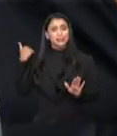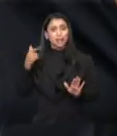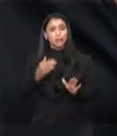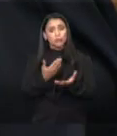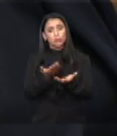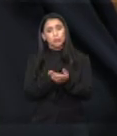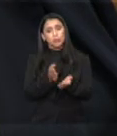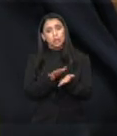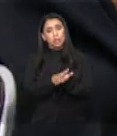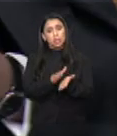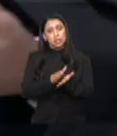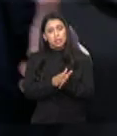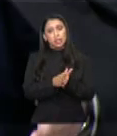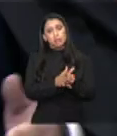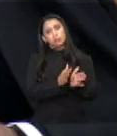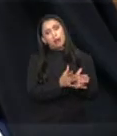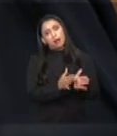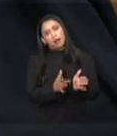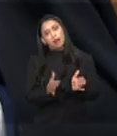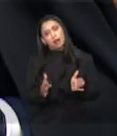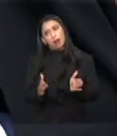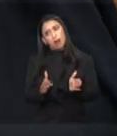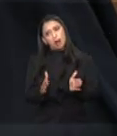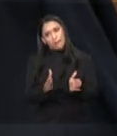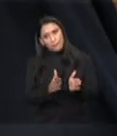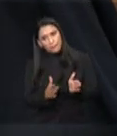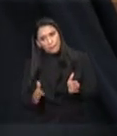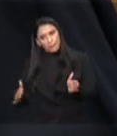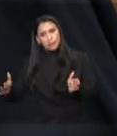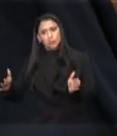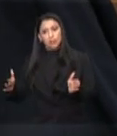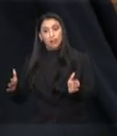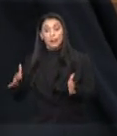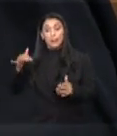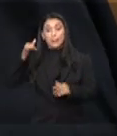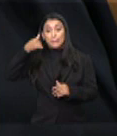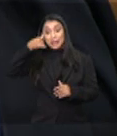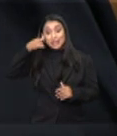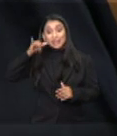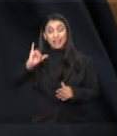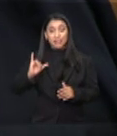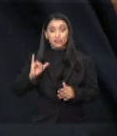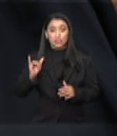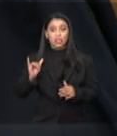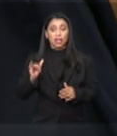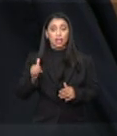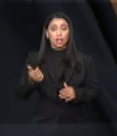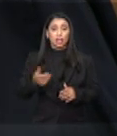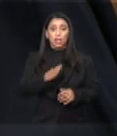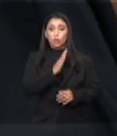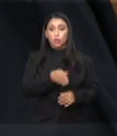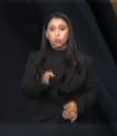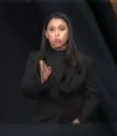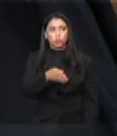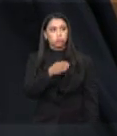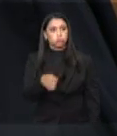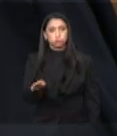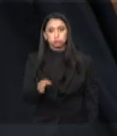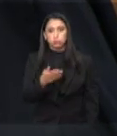processos em curso e em fase avançada, para se evitar uma enxurrada de nulidades